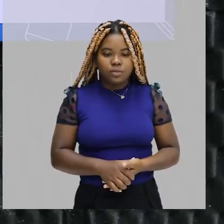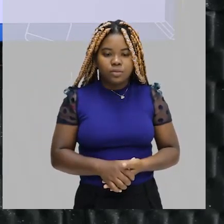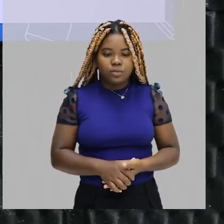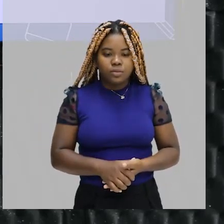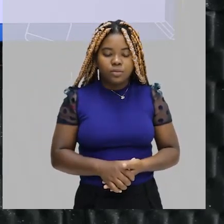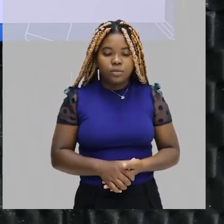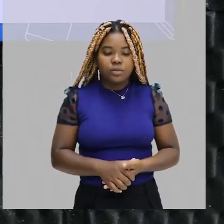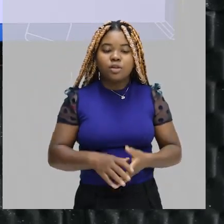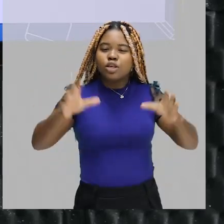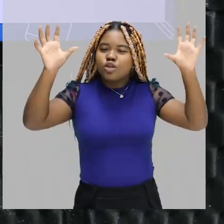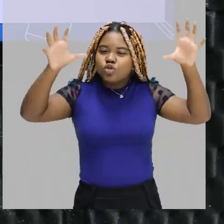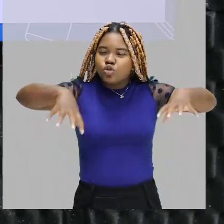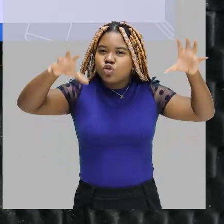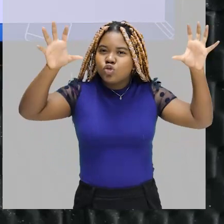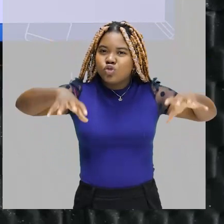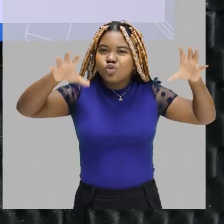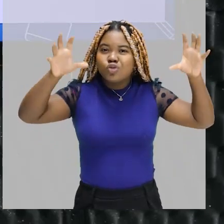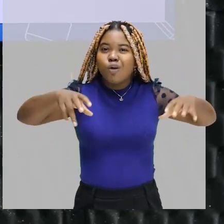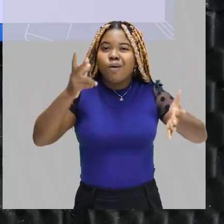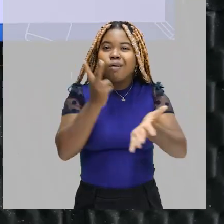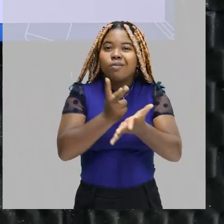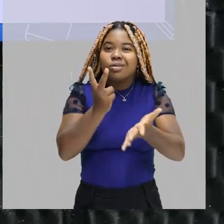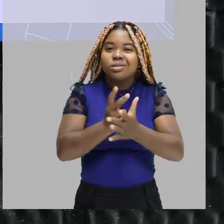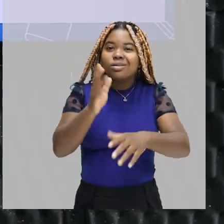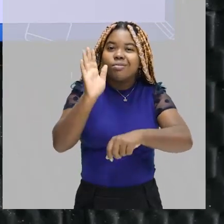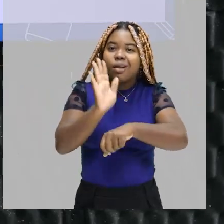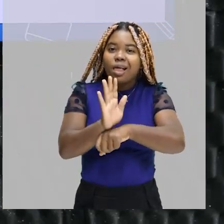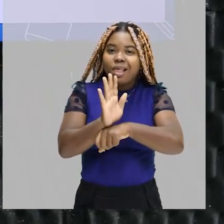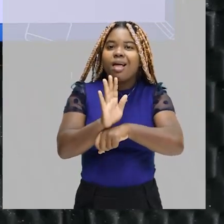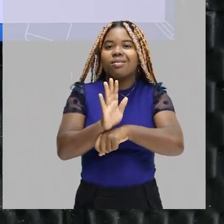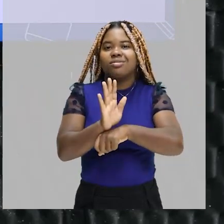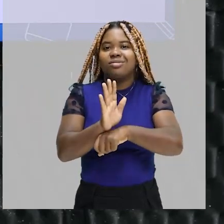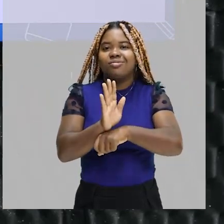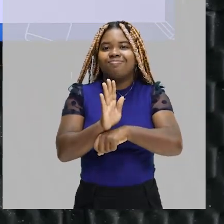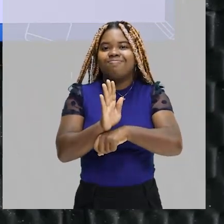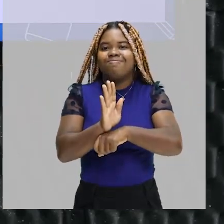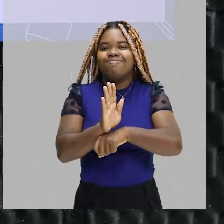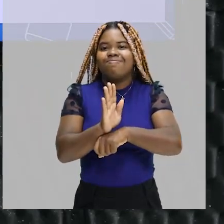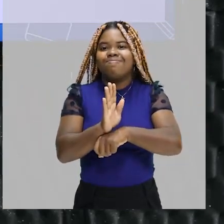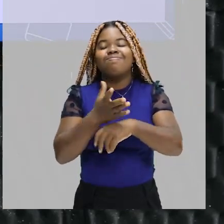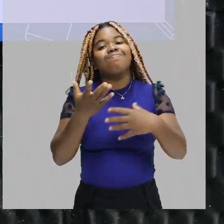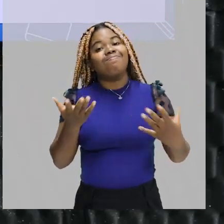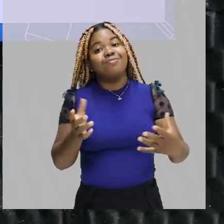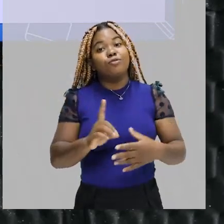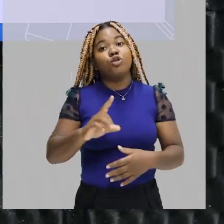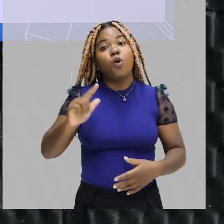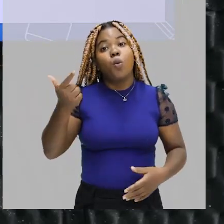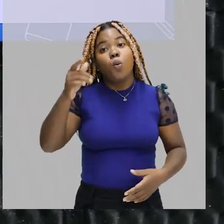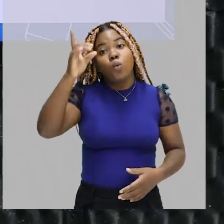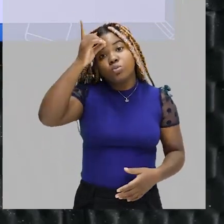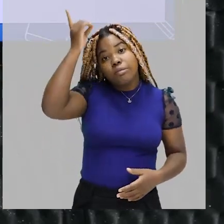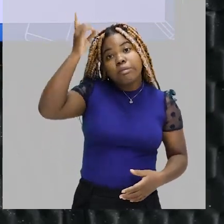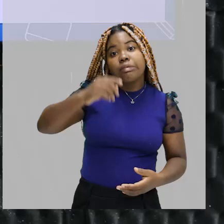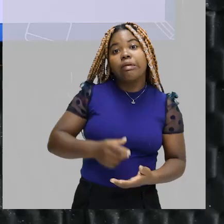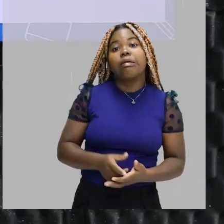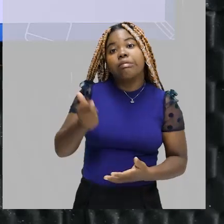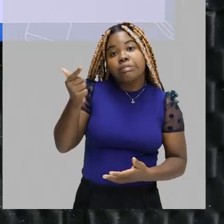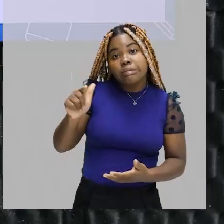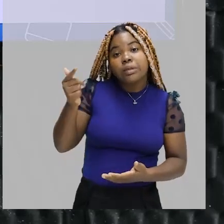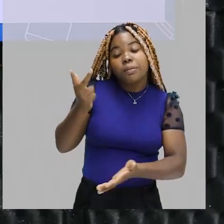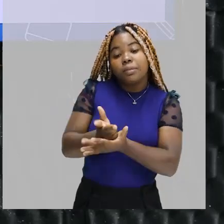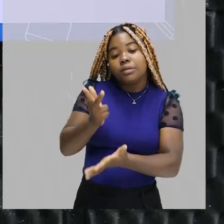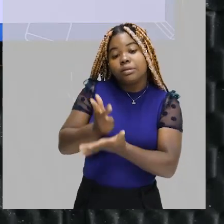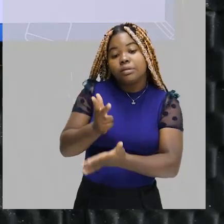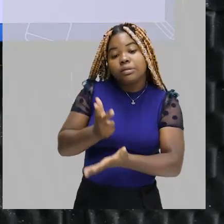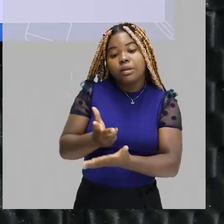toda tarde na estação quente, tá? Então é outra ideia de ação que se repete com frequência